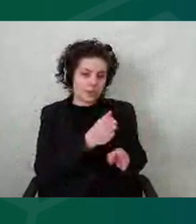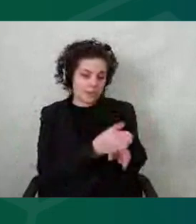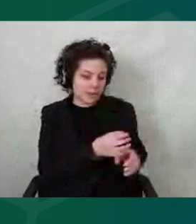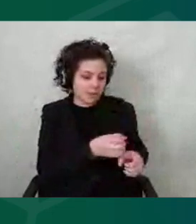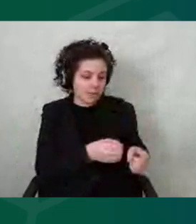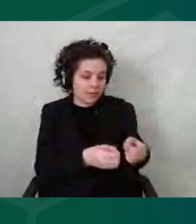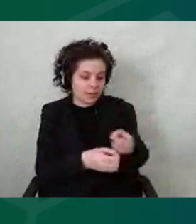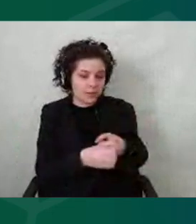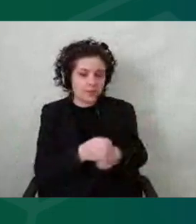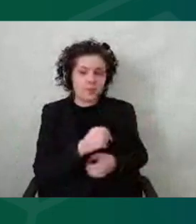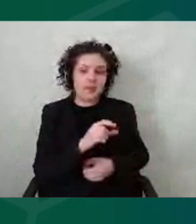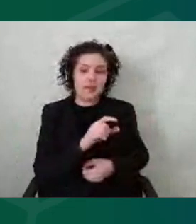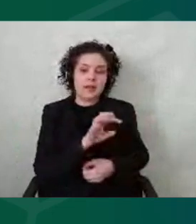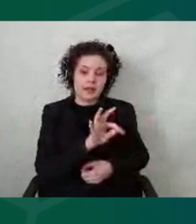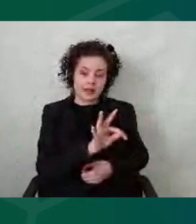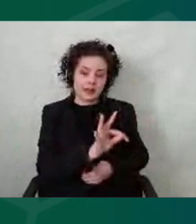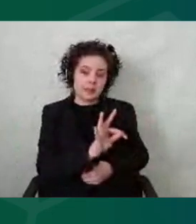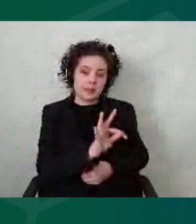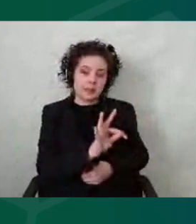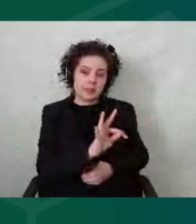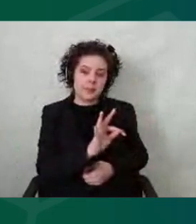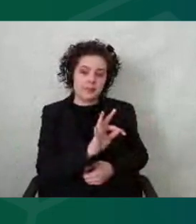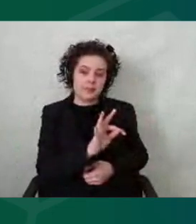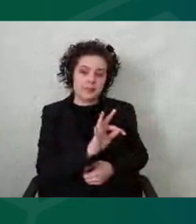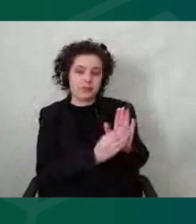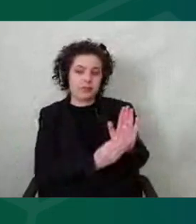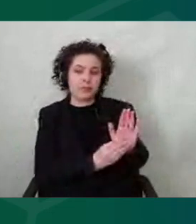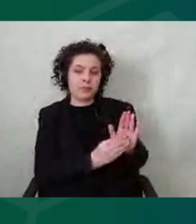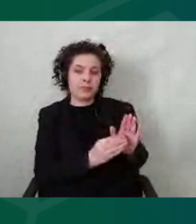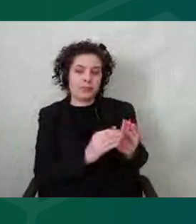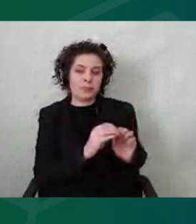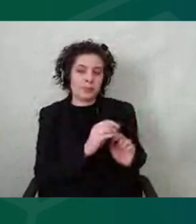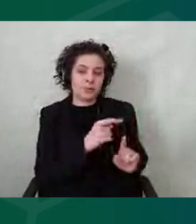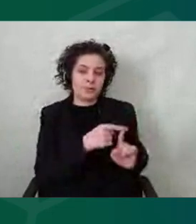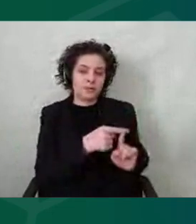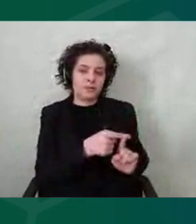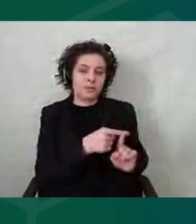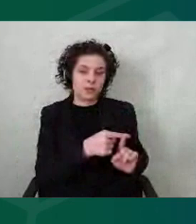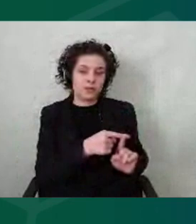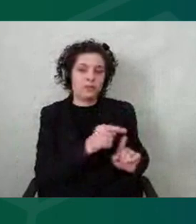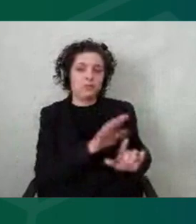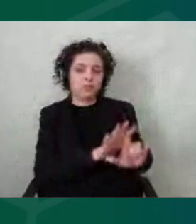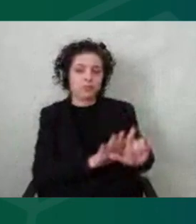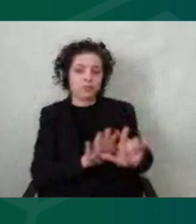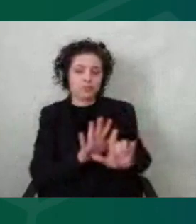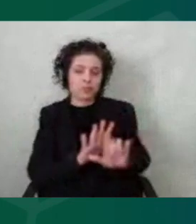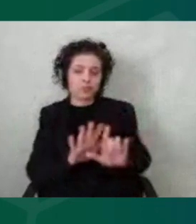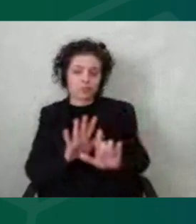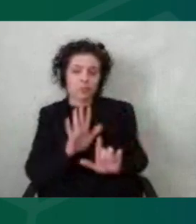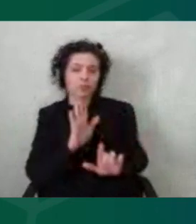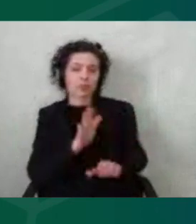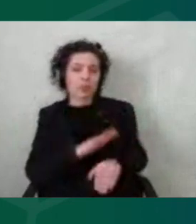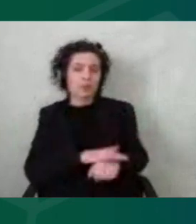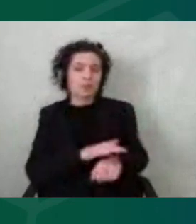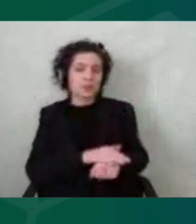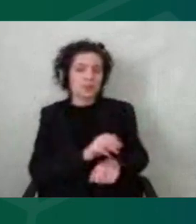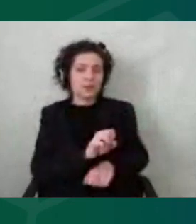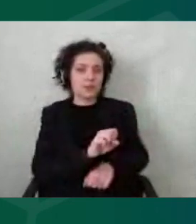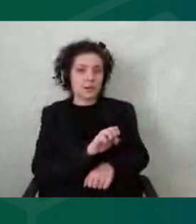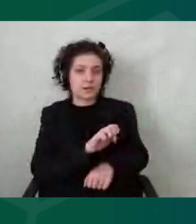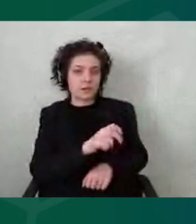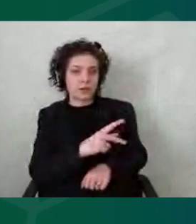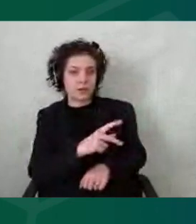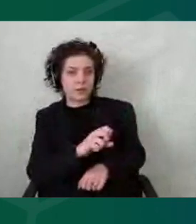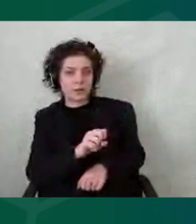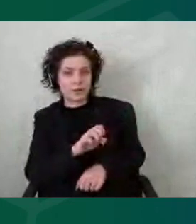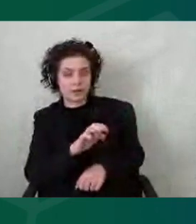eu coloco aqui um diapositivo, só ilustrando que já fizemos em pacientes com sepse, onde se detectou